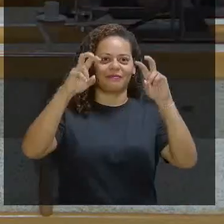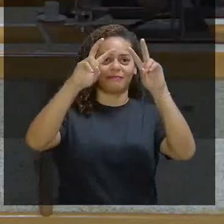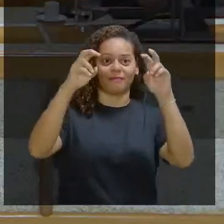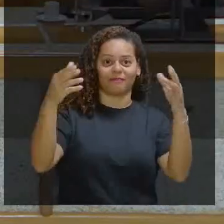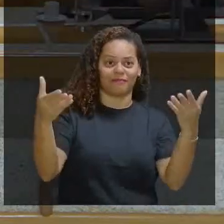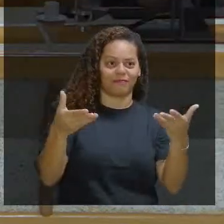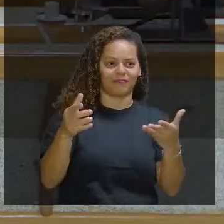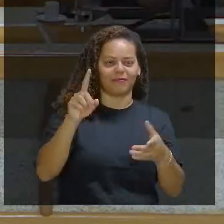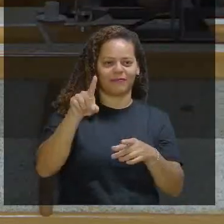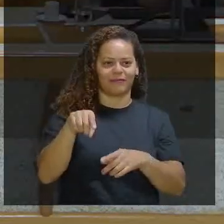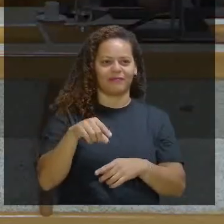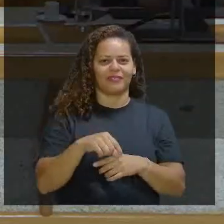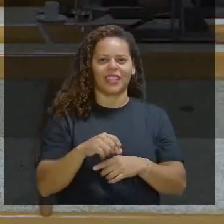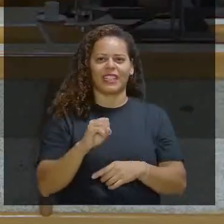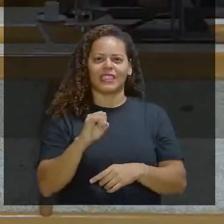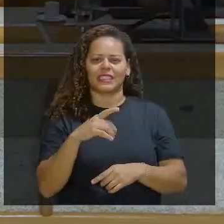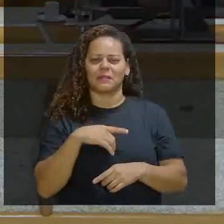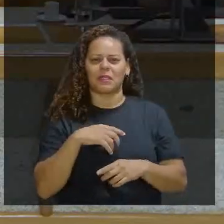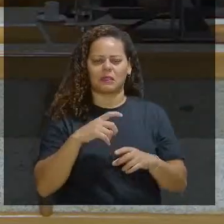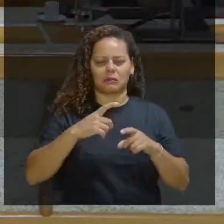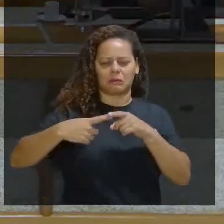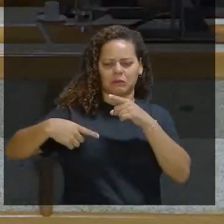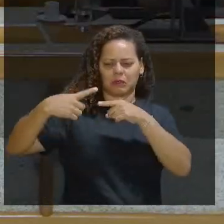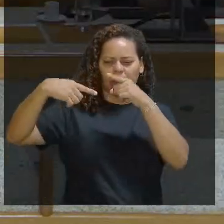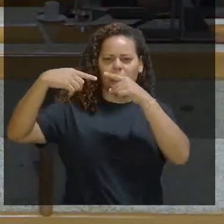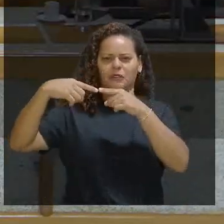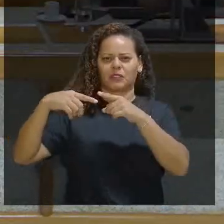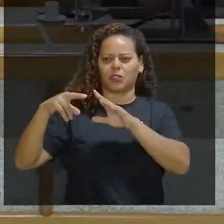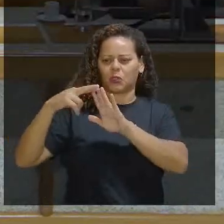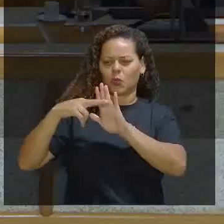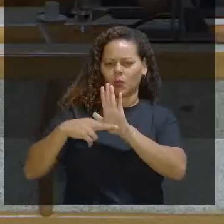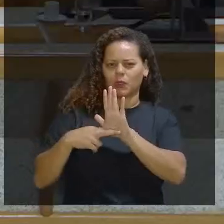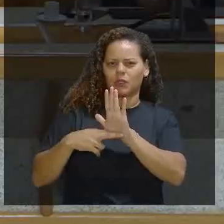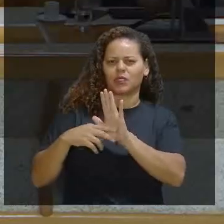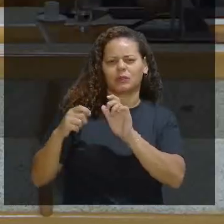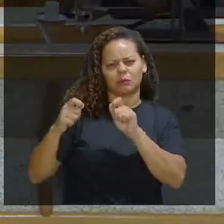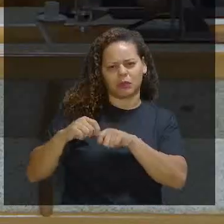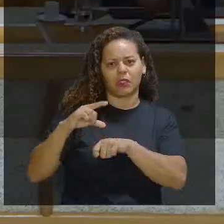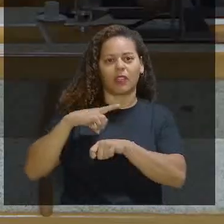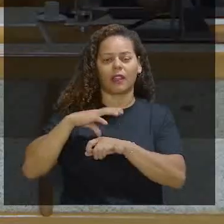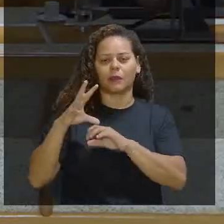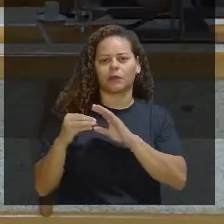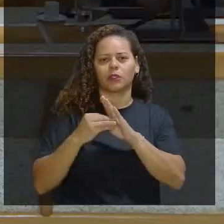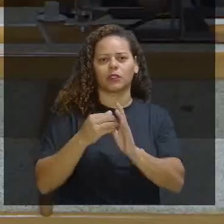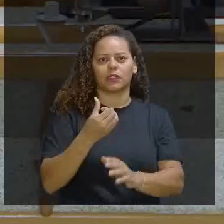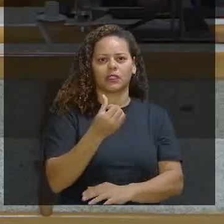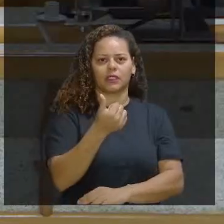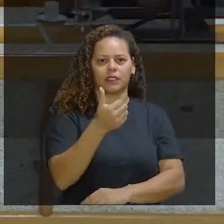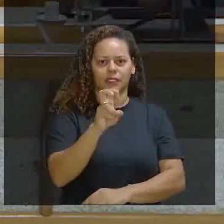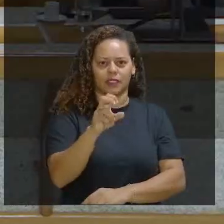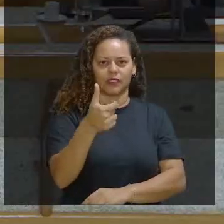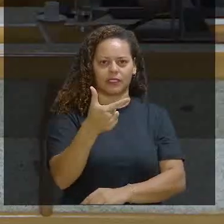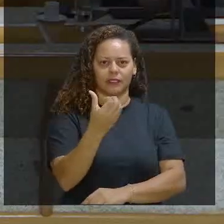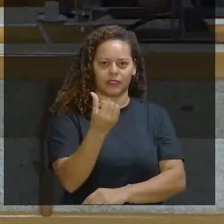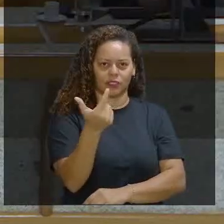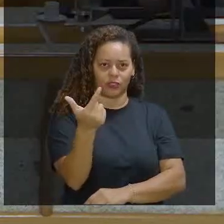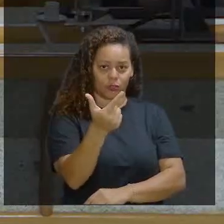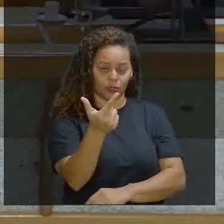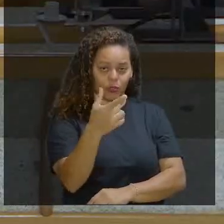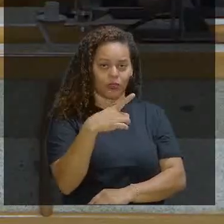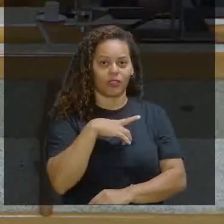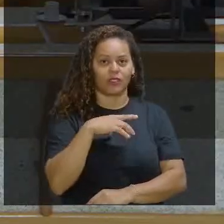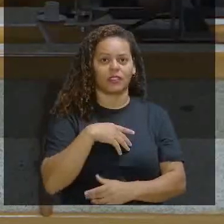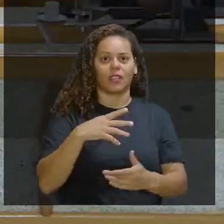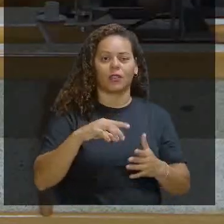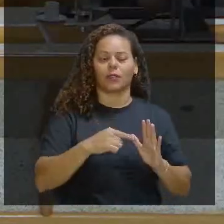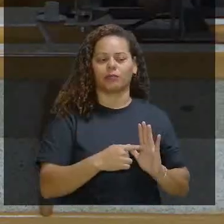assunto é possível conflito normativo entre as resoluções TRE-AP número 615 e 622, que